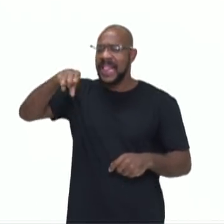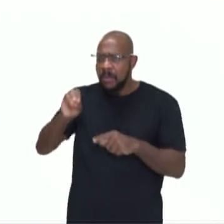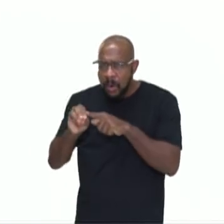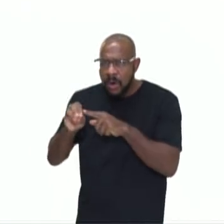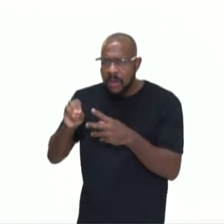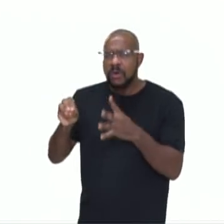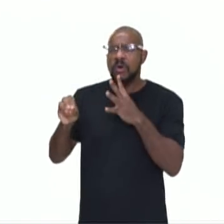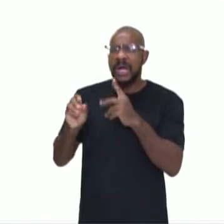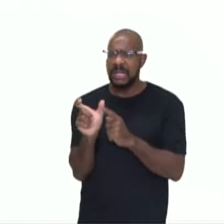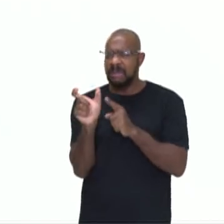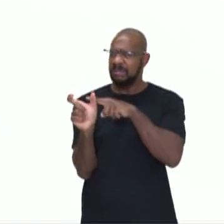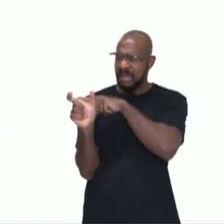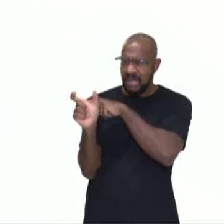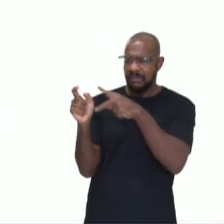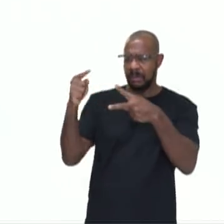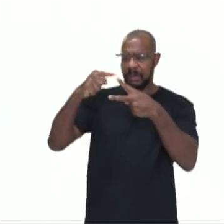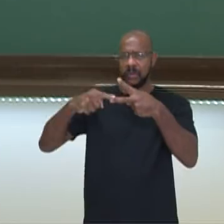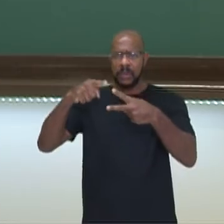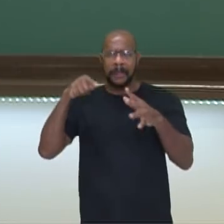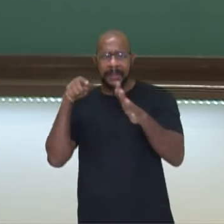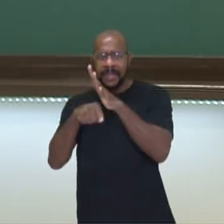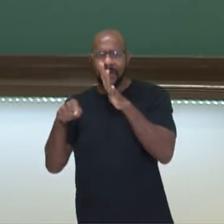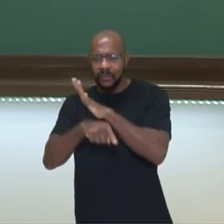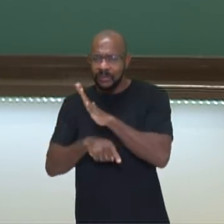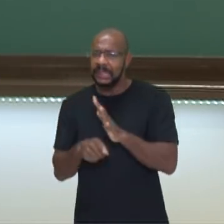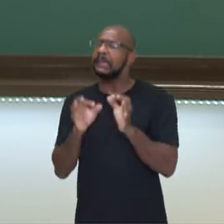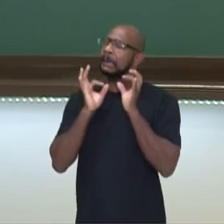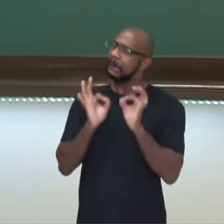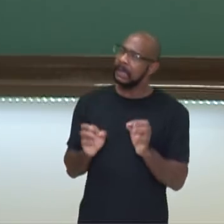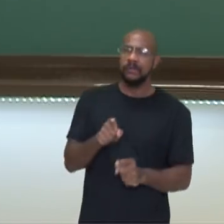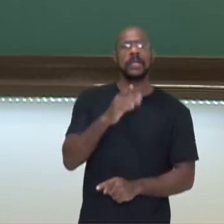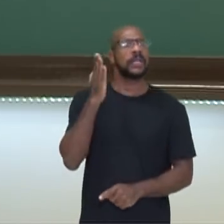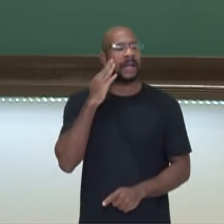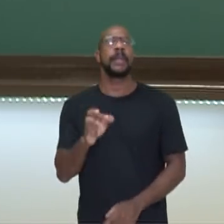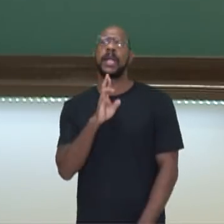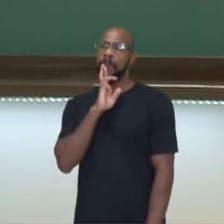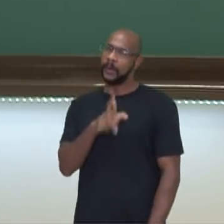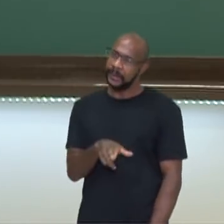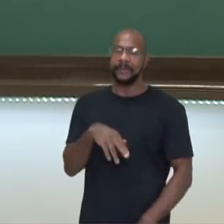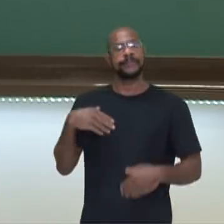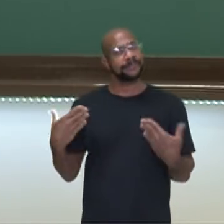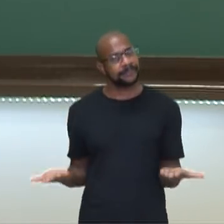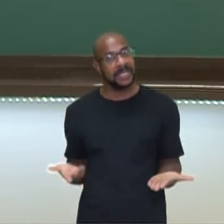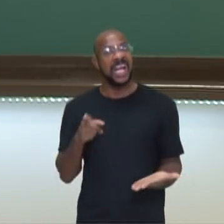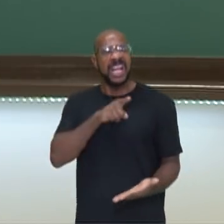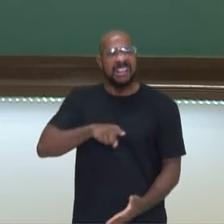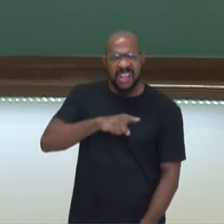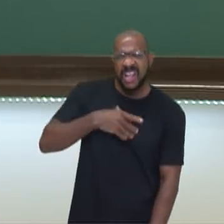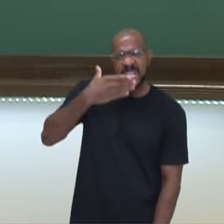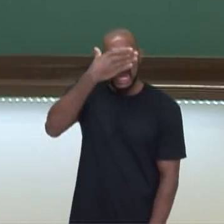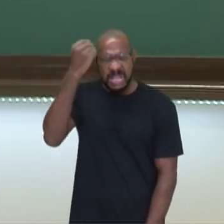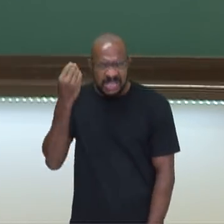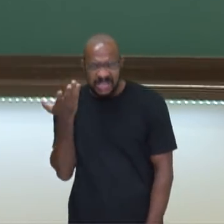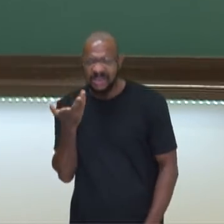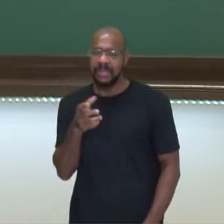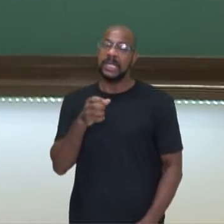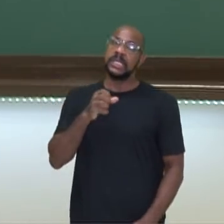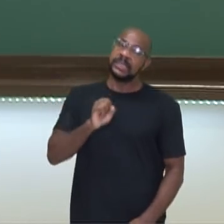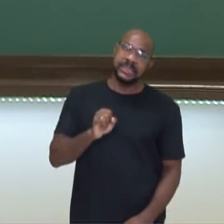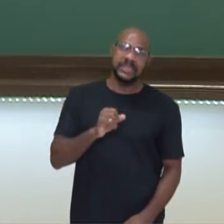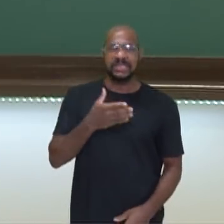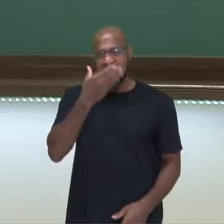coronelismo? Então aí, ó, duas perguntas que com certeza você sabe responder. Quem esqueceu aí, porventura